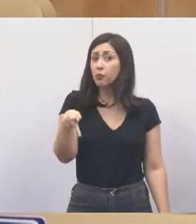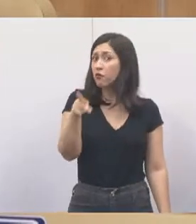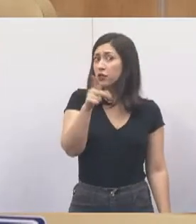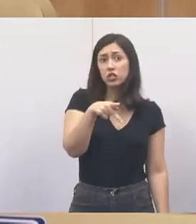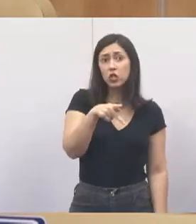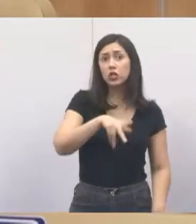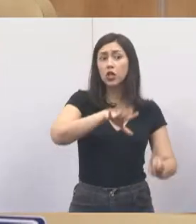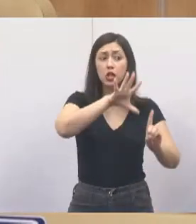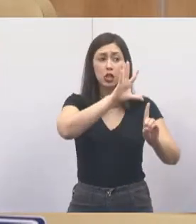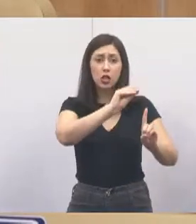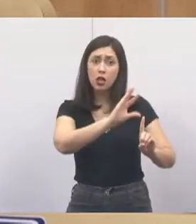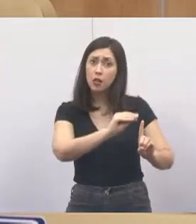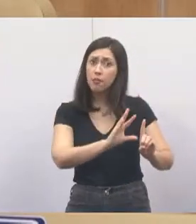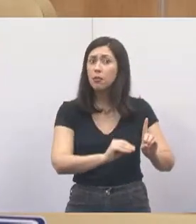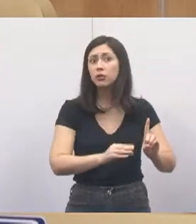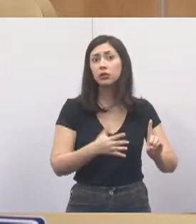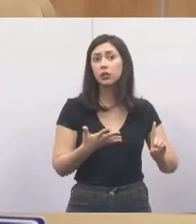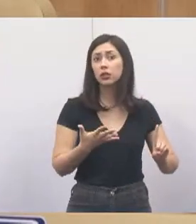e adolescentes.